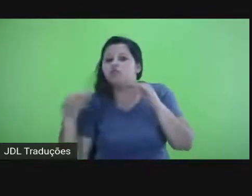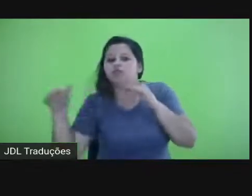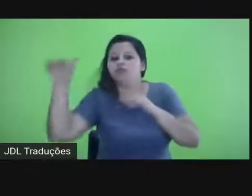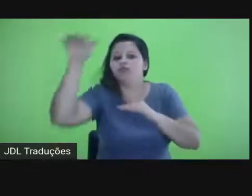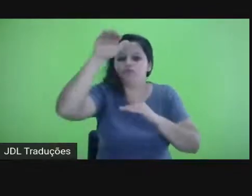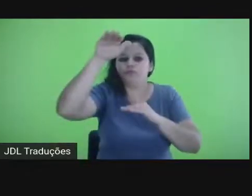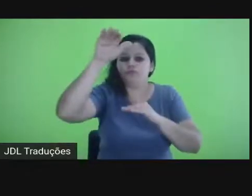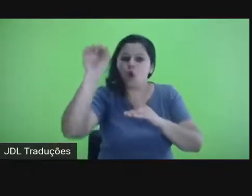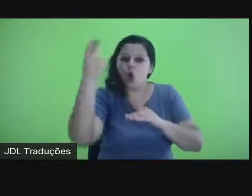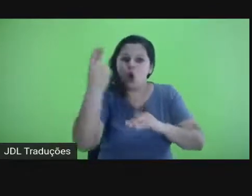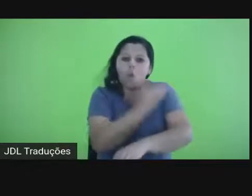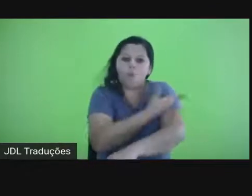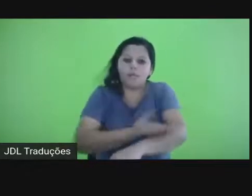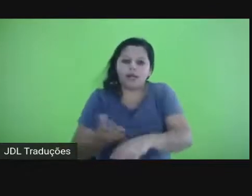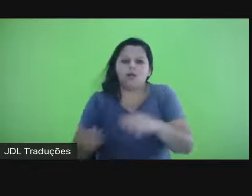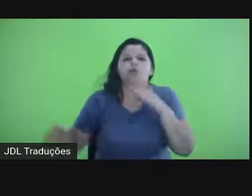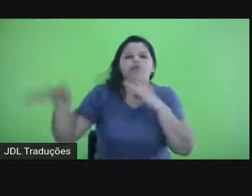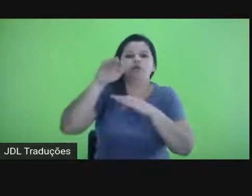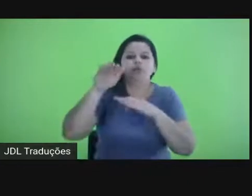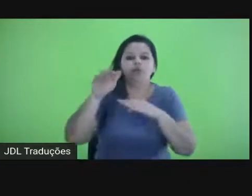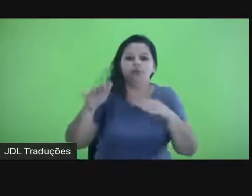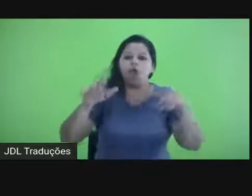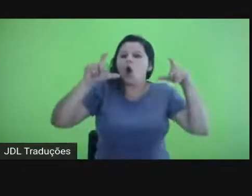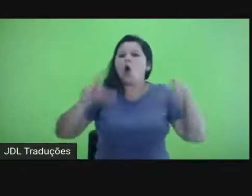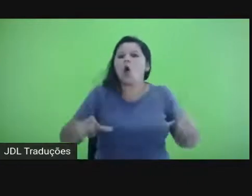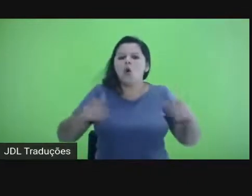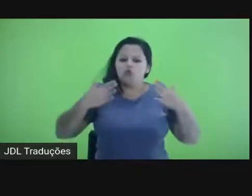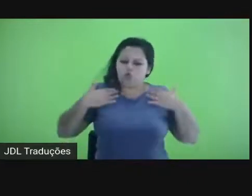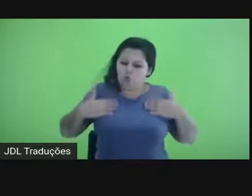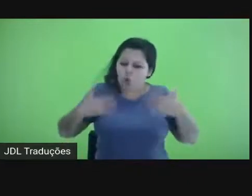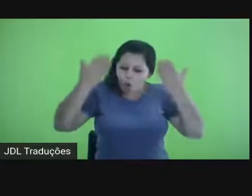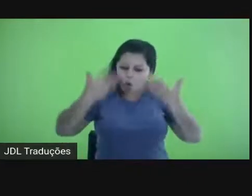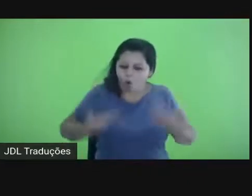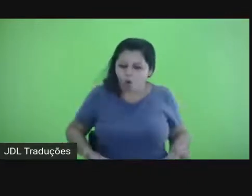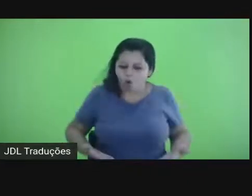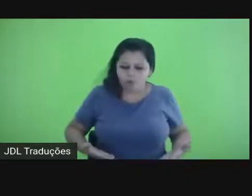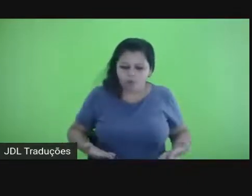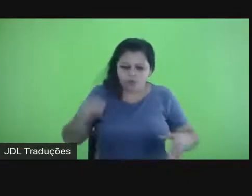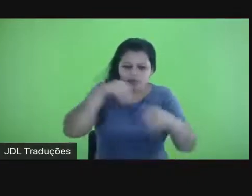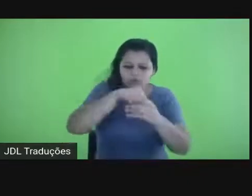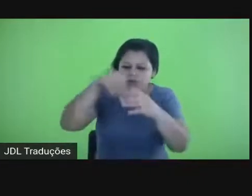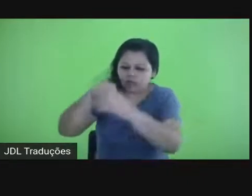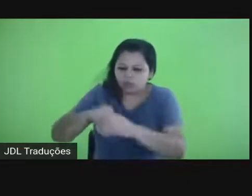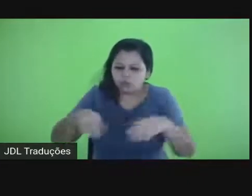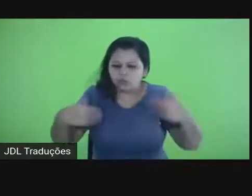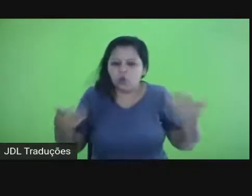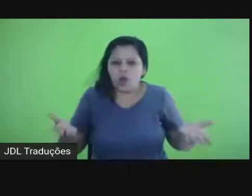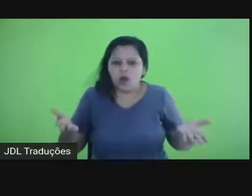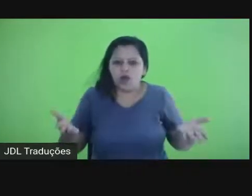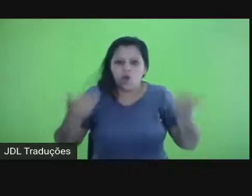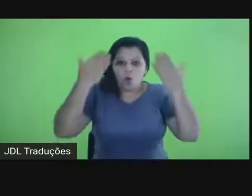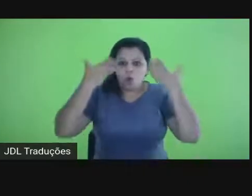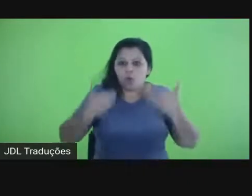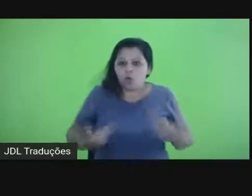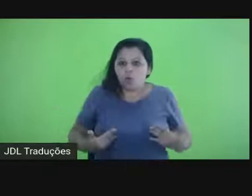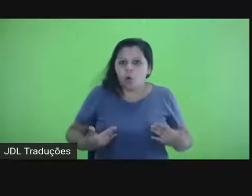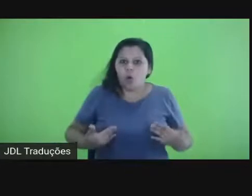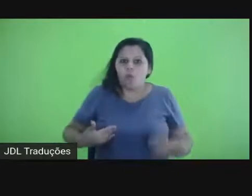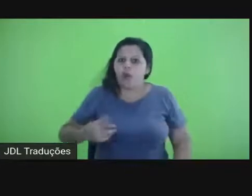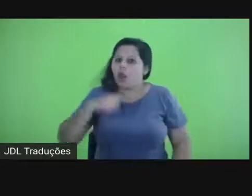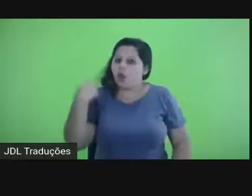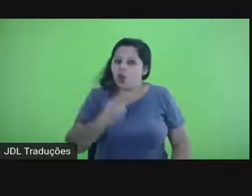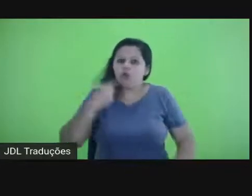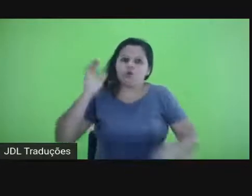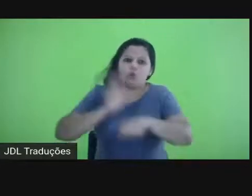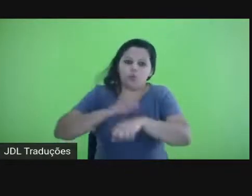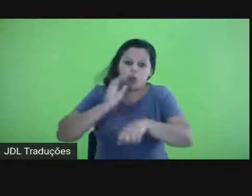onde nosso corpo entra nisso? Nosso corpo entra como diz Beatriz Nascimento, né? Beatriz Nascimento fala: o corpo é o nosso último quilombo. Então, o